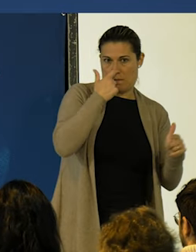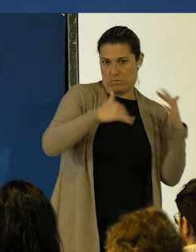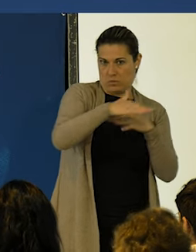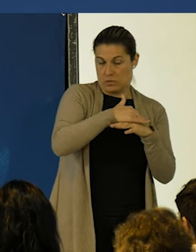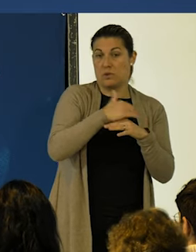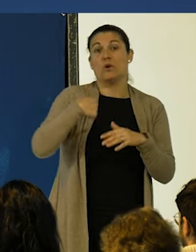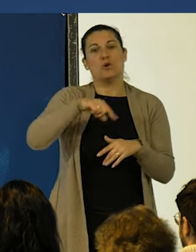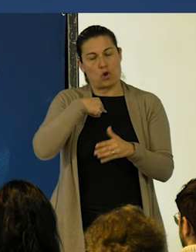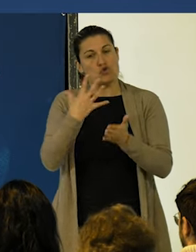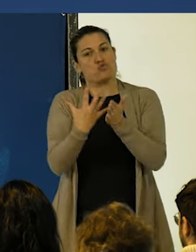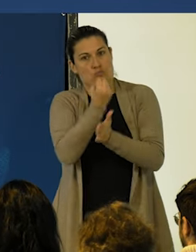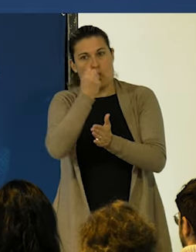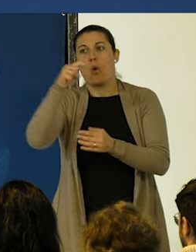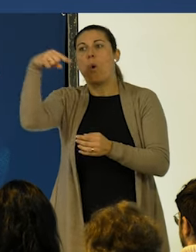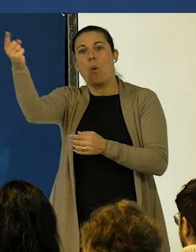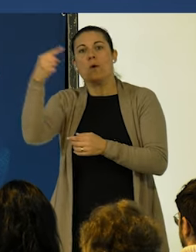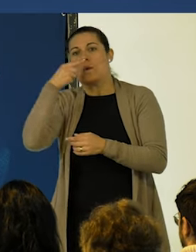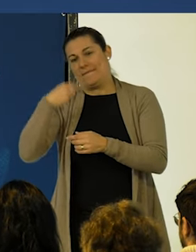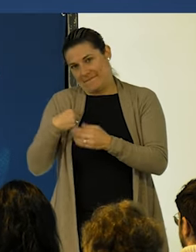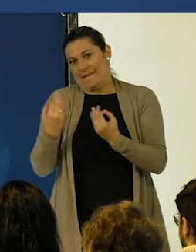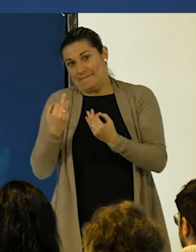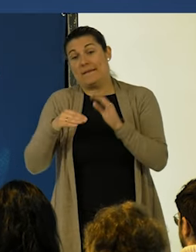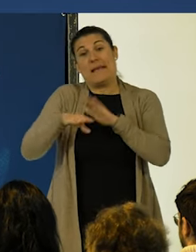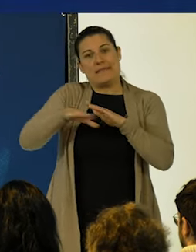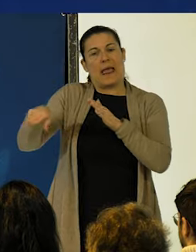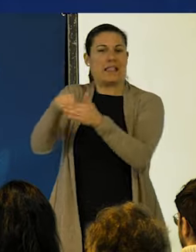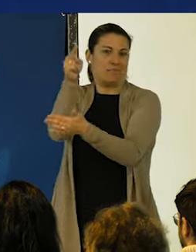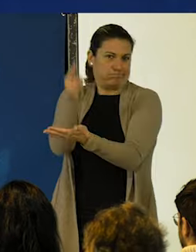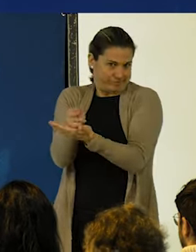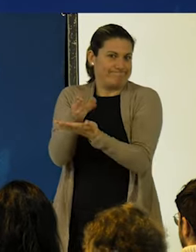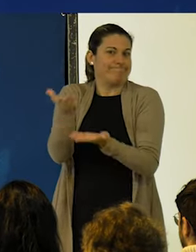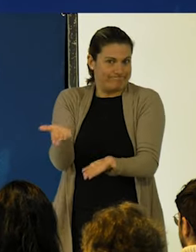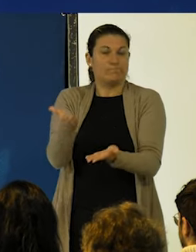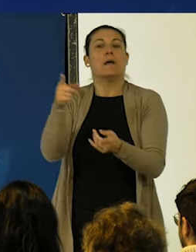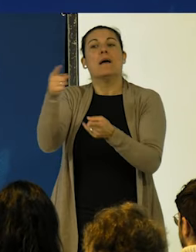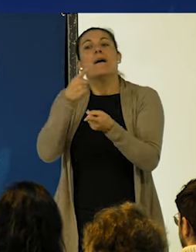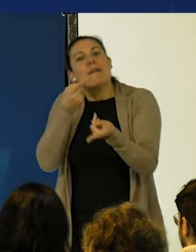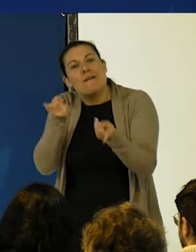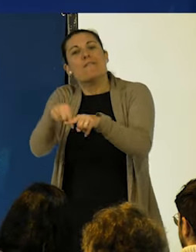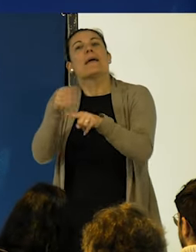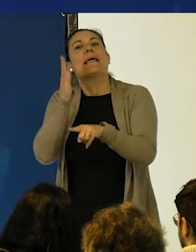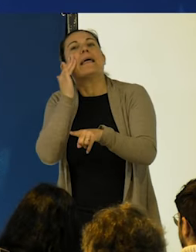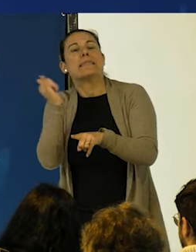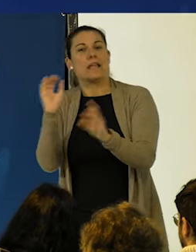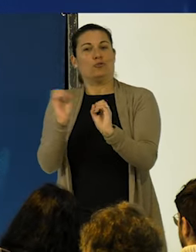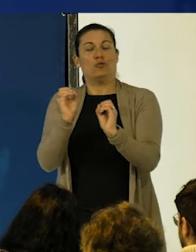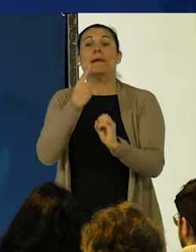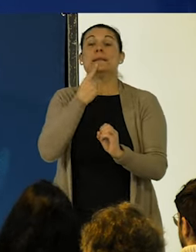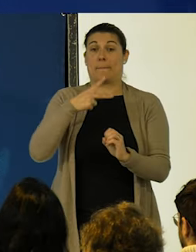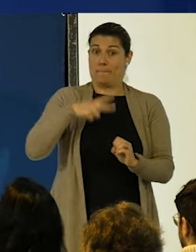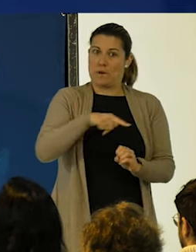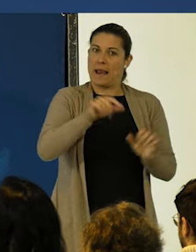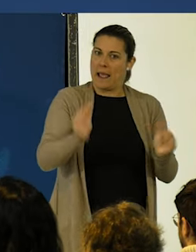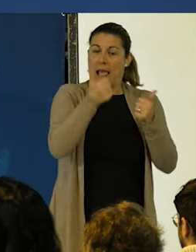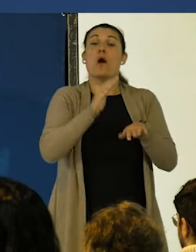Conseguimos onde outros falharam. A direita foi derrotada neste combate, não voltou a tentar, o país venceu com a força